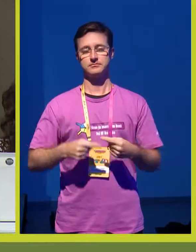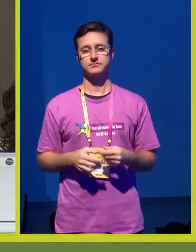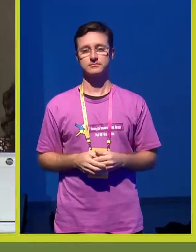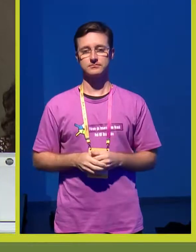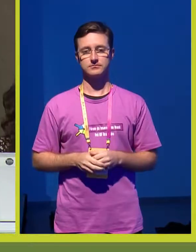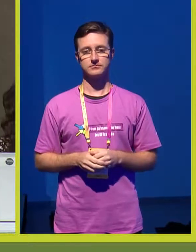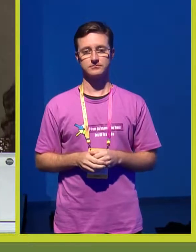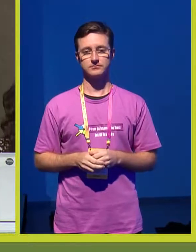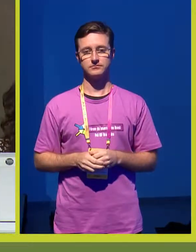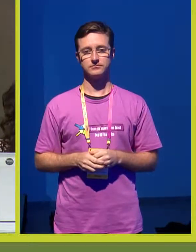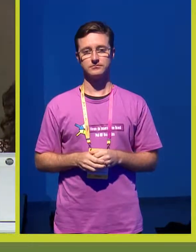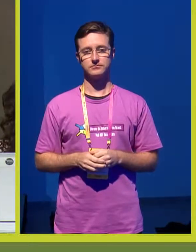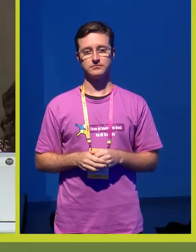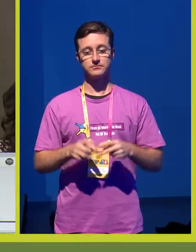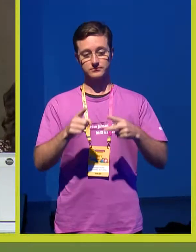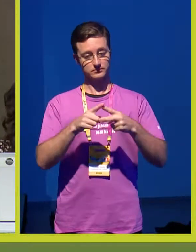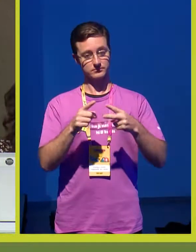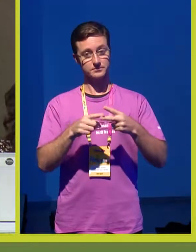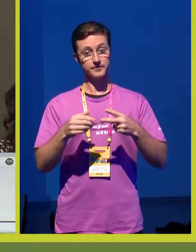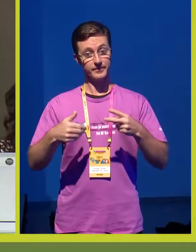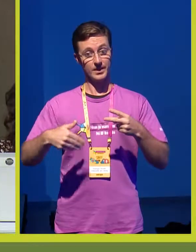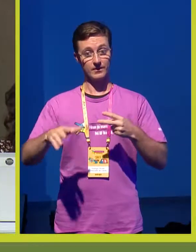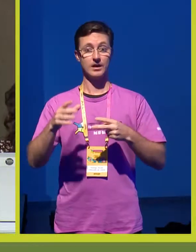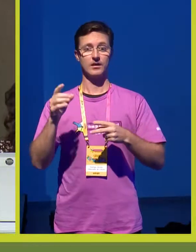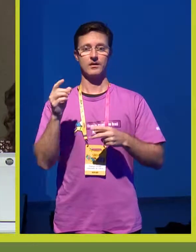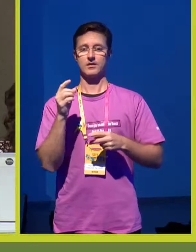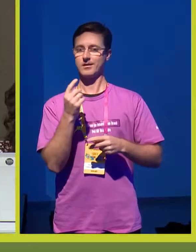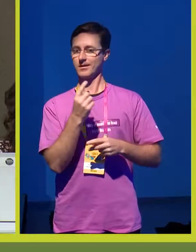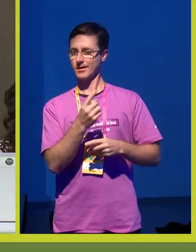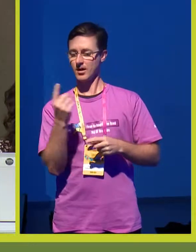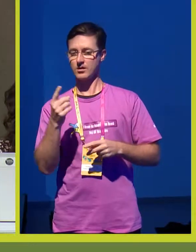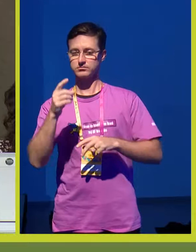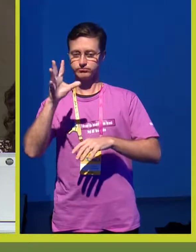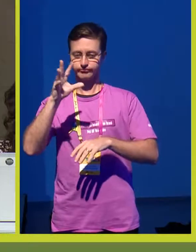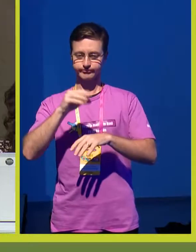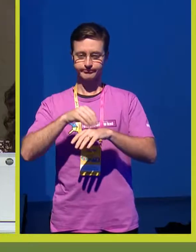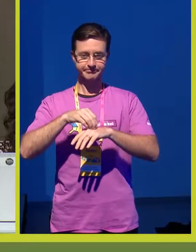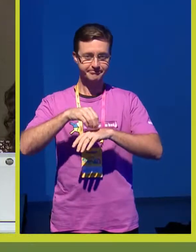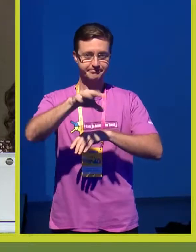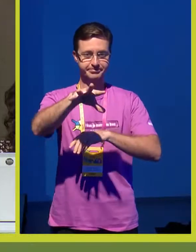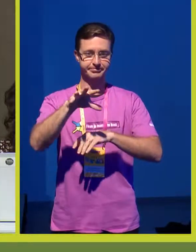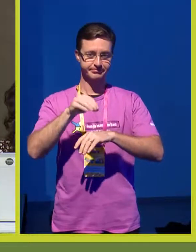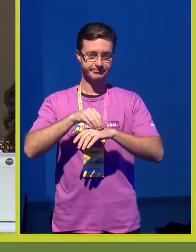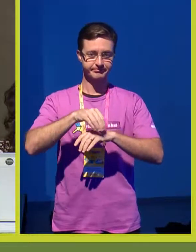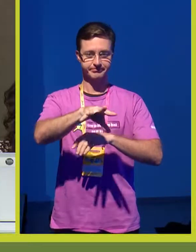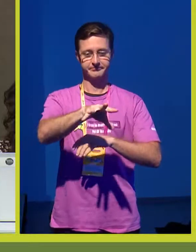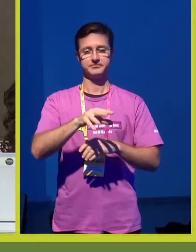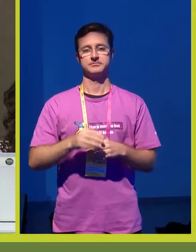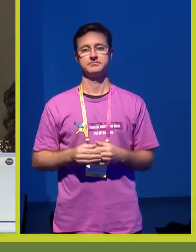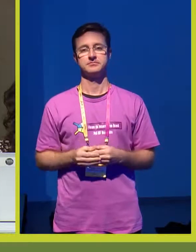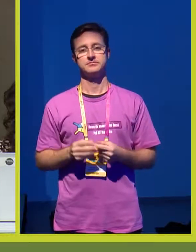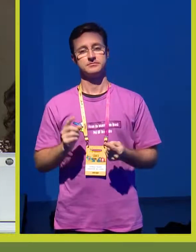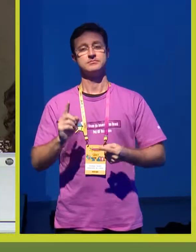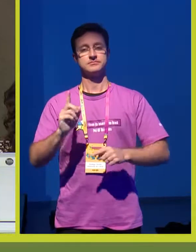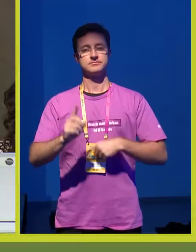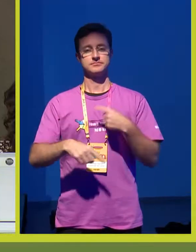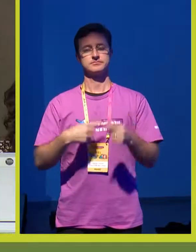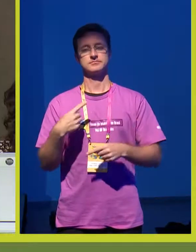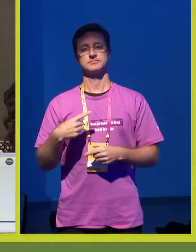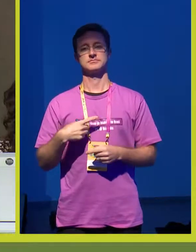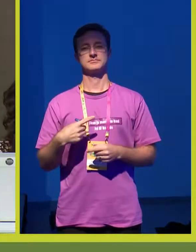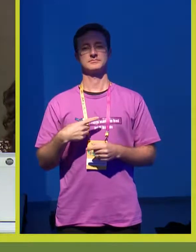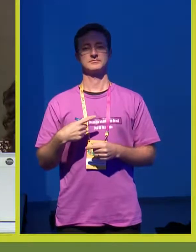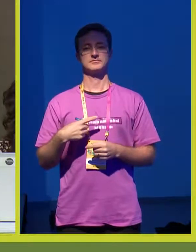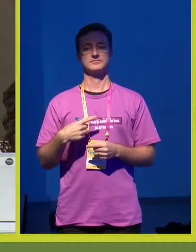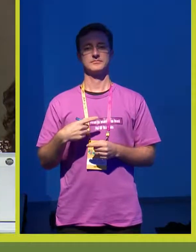vão ser comentadas por dois dos nossos convidados, e depois a gente tem a